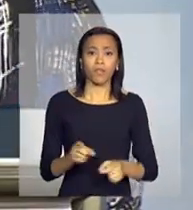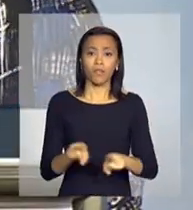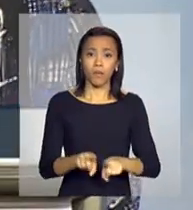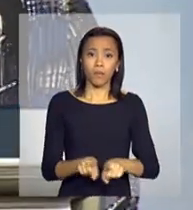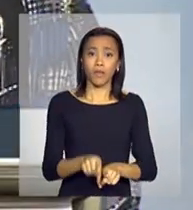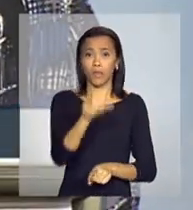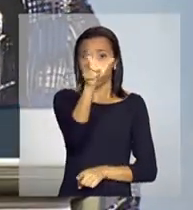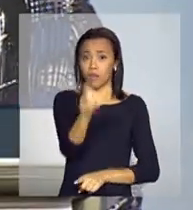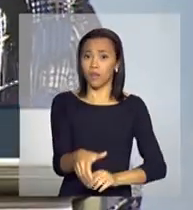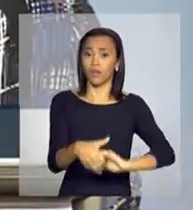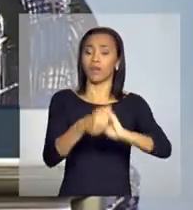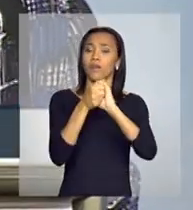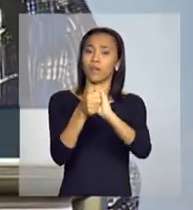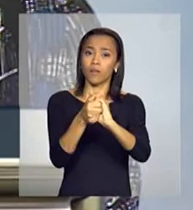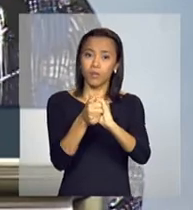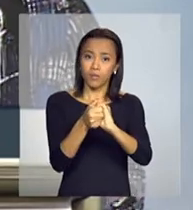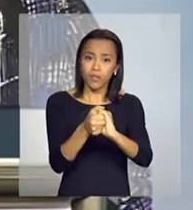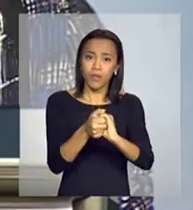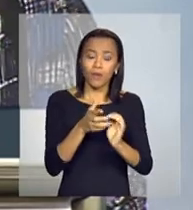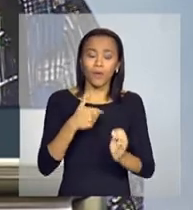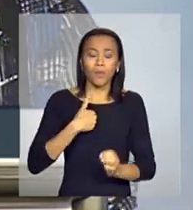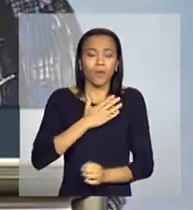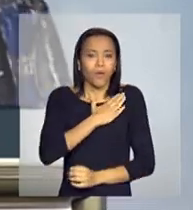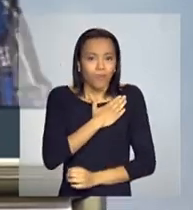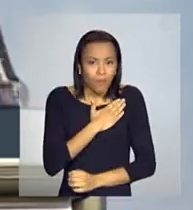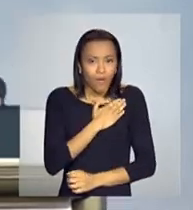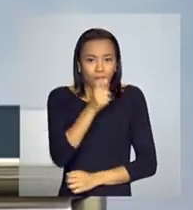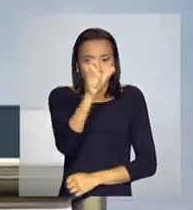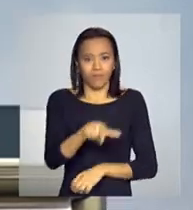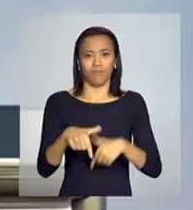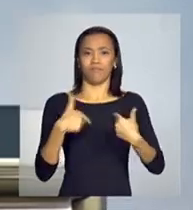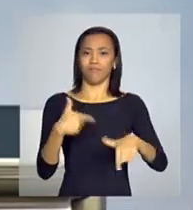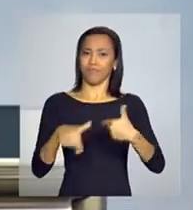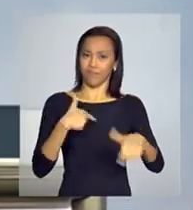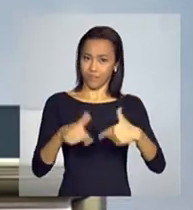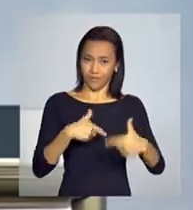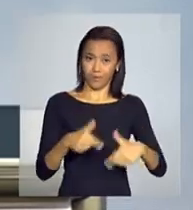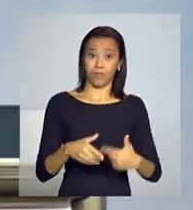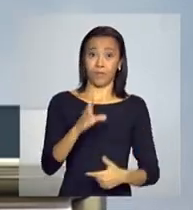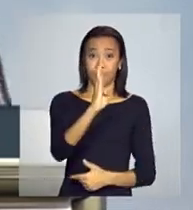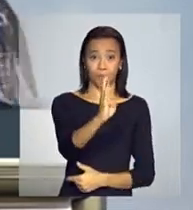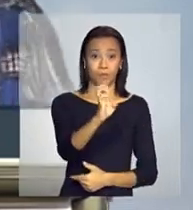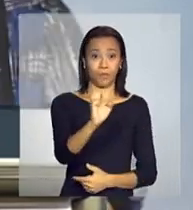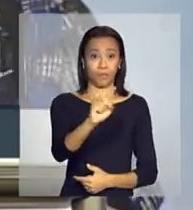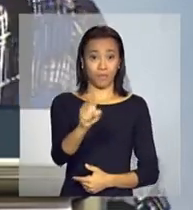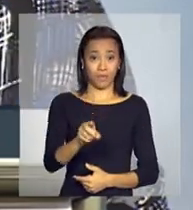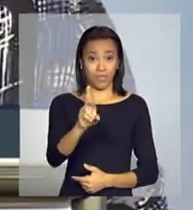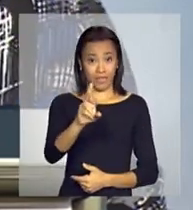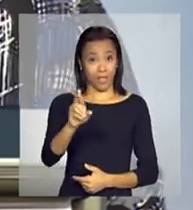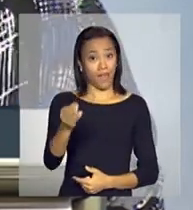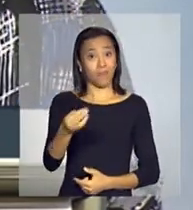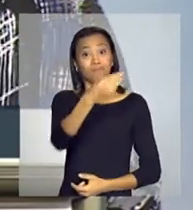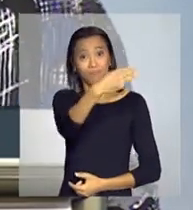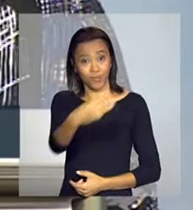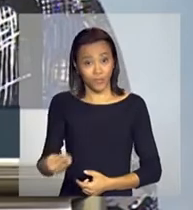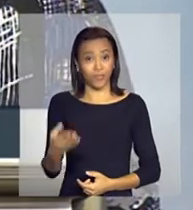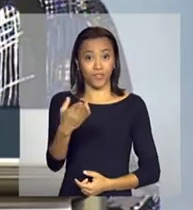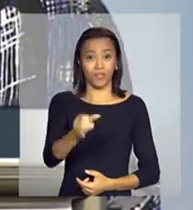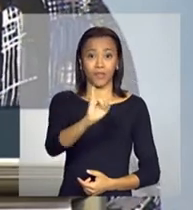Cumprimentar o meu querido e trabalhador ministro Fernando Bezerra, ministro da